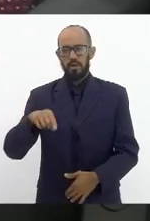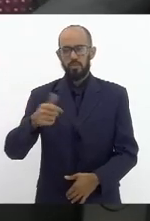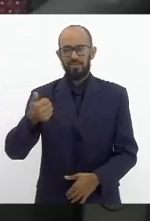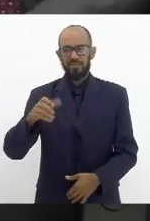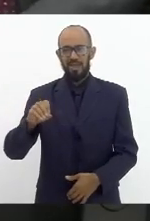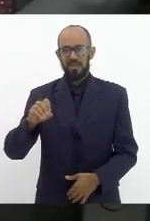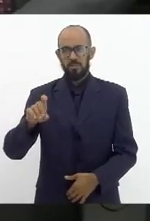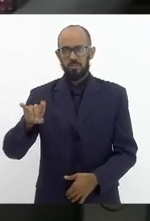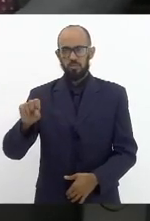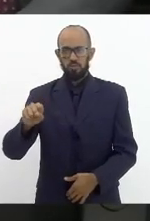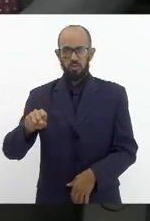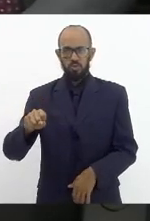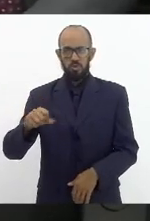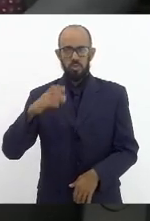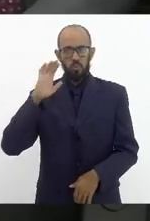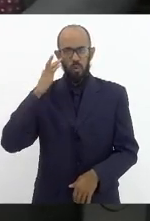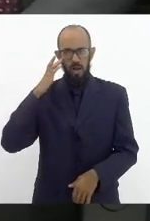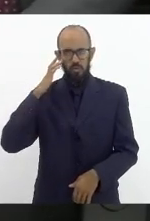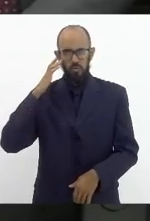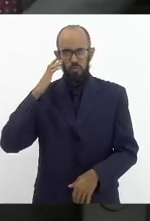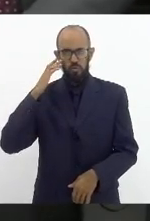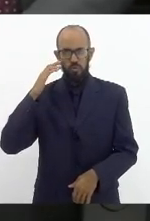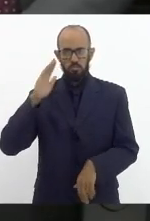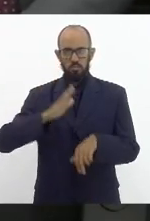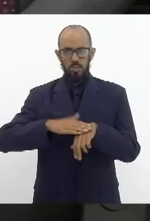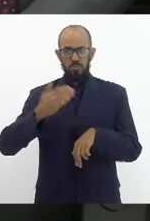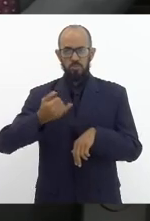que o grande sucesso